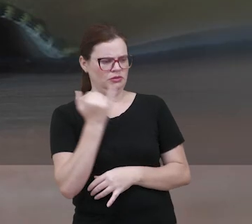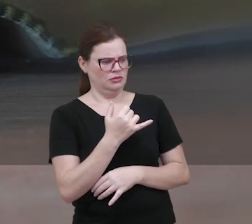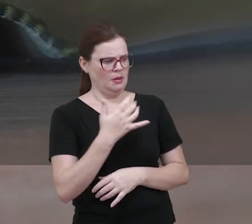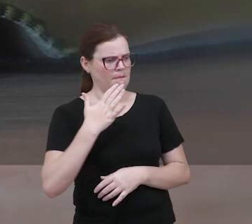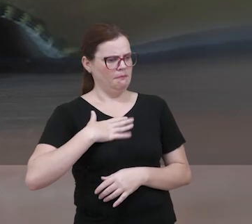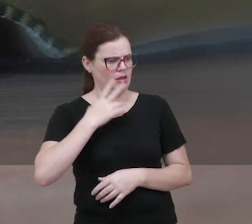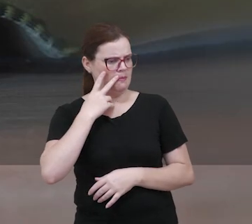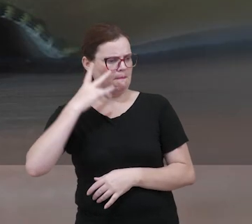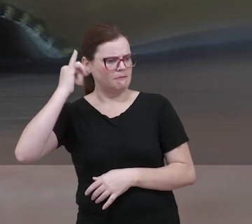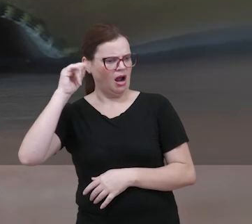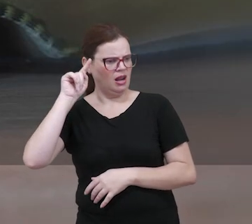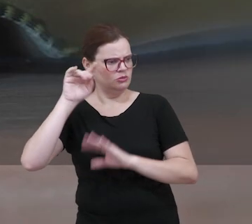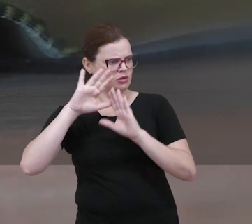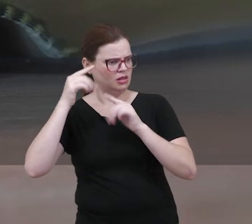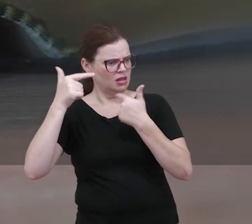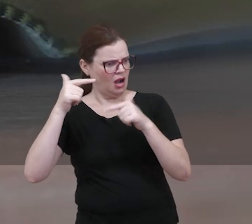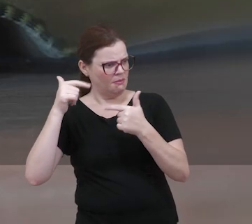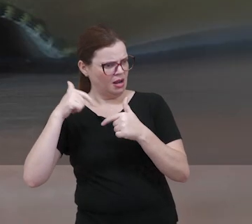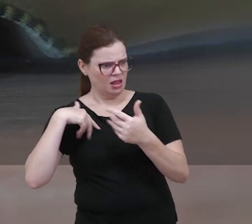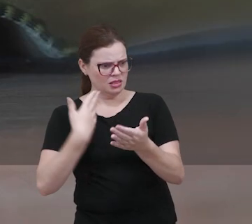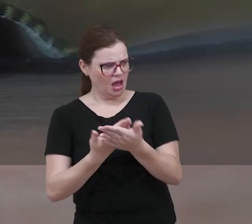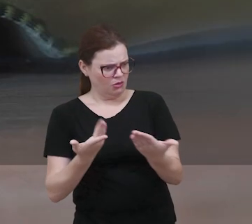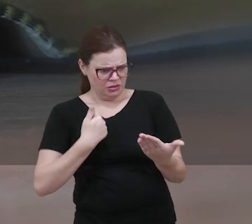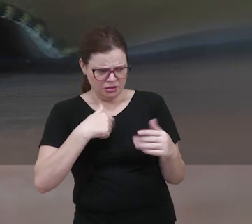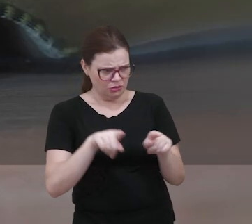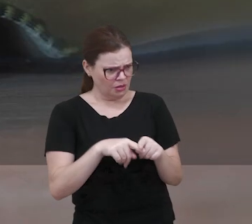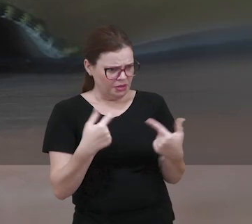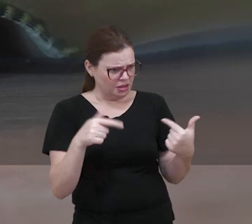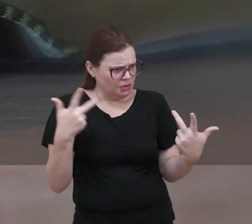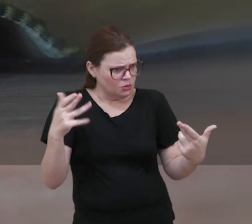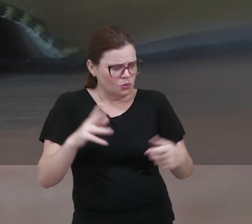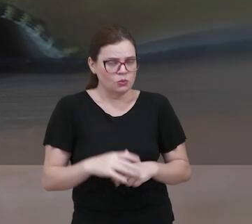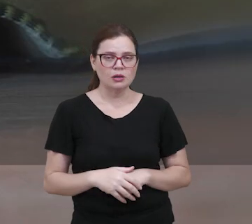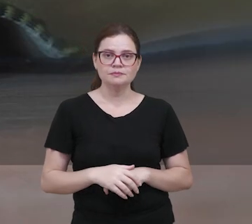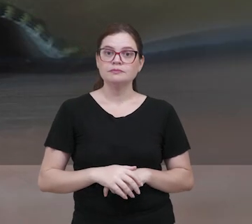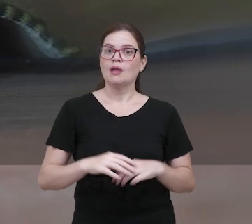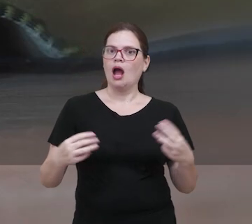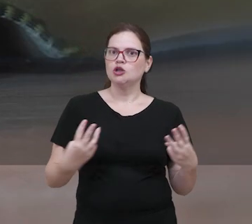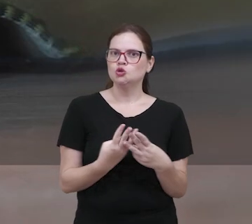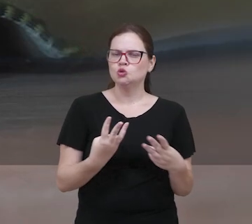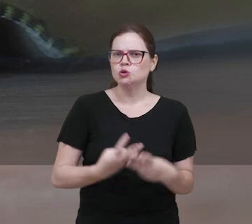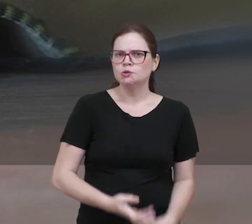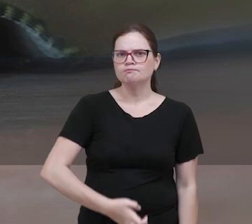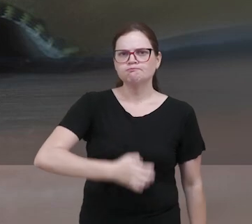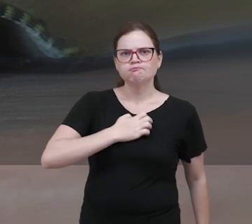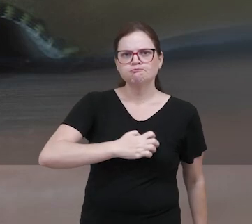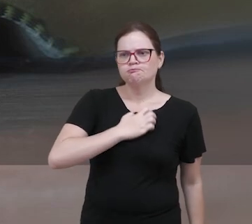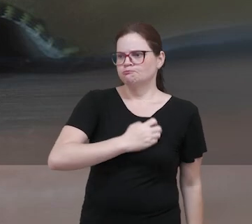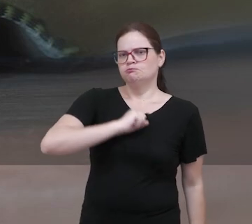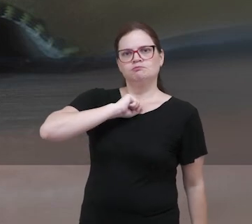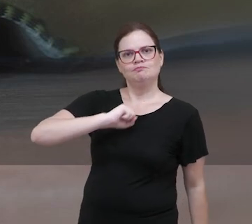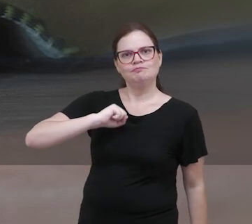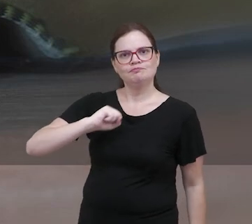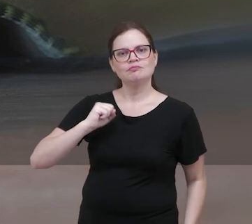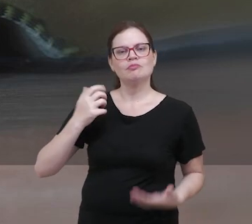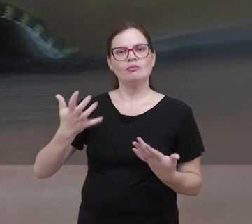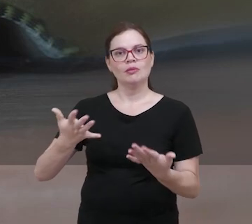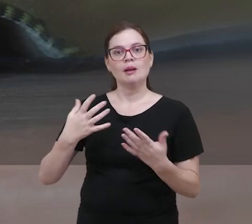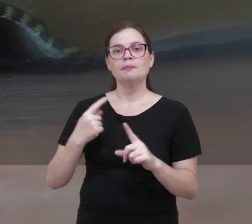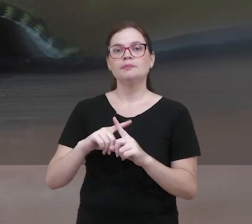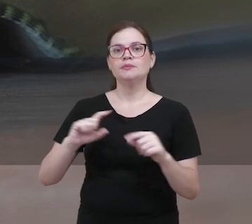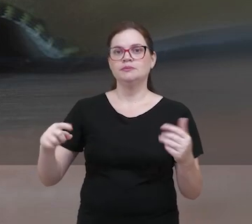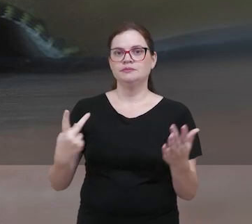até agora e eu trabalho também. Por isso, pois, os judeus ainda mais procuravam matá-lo, porque não